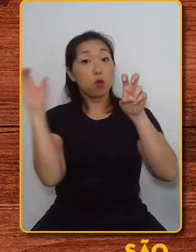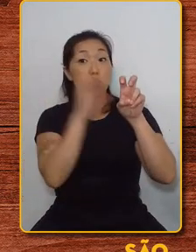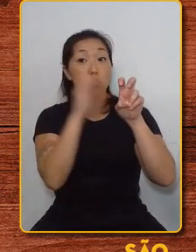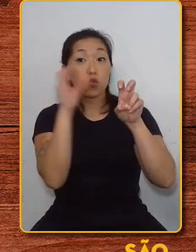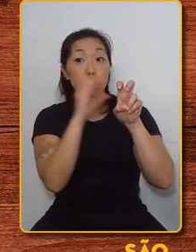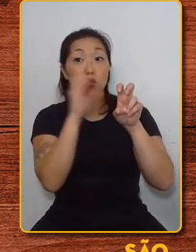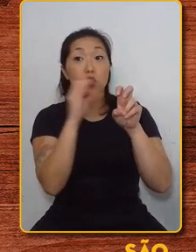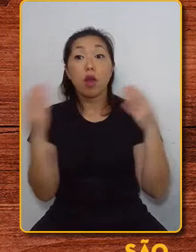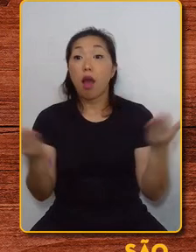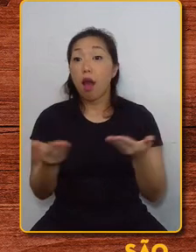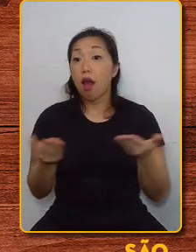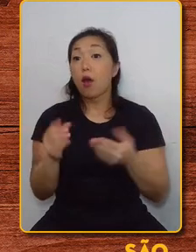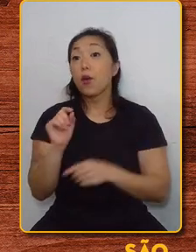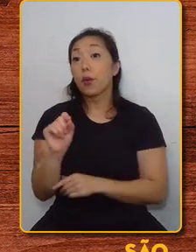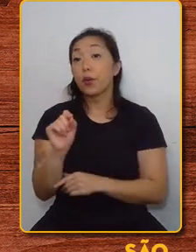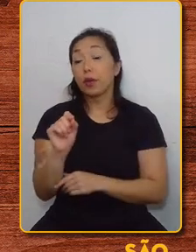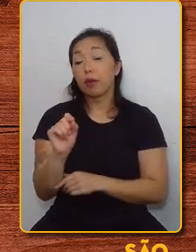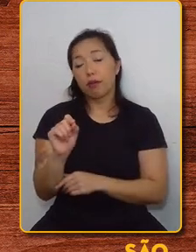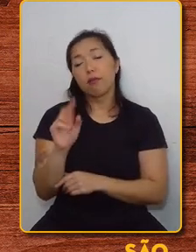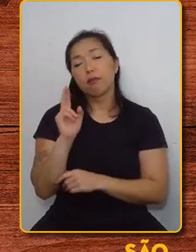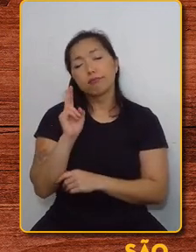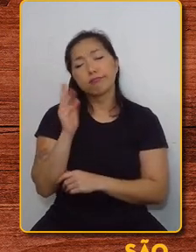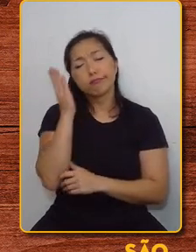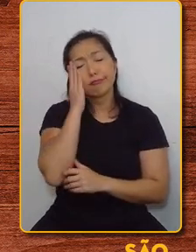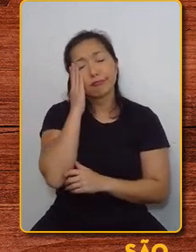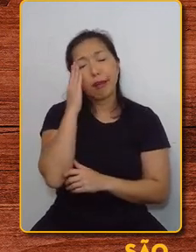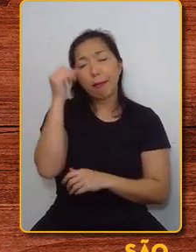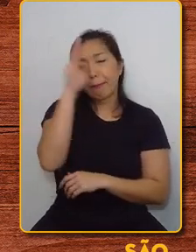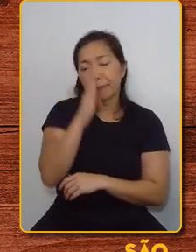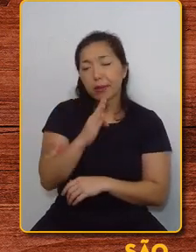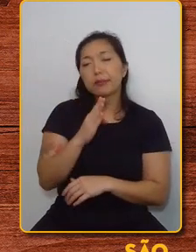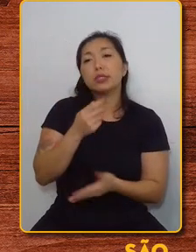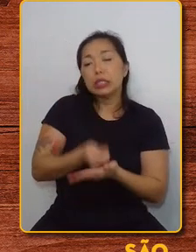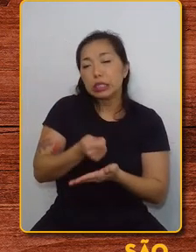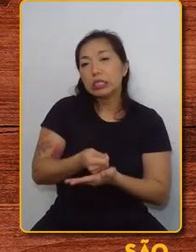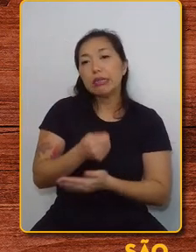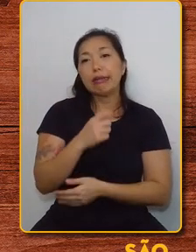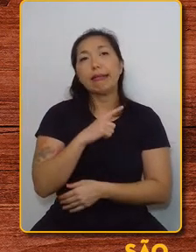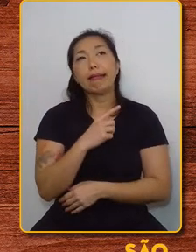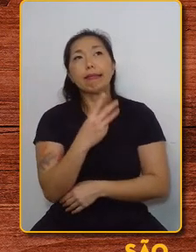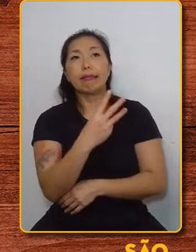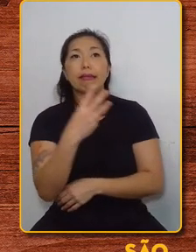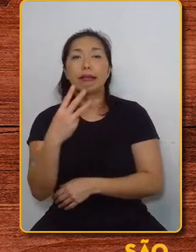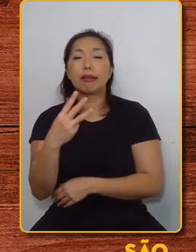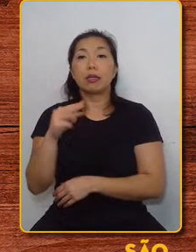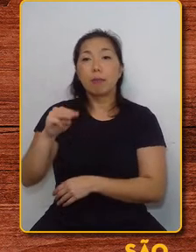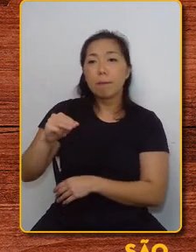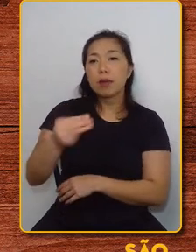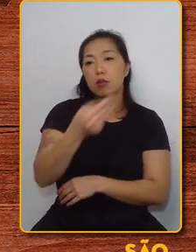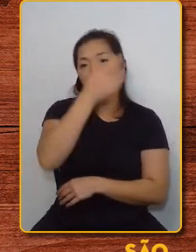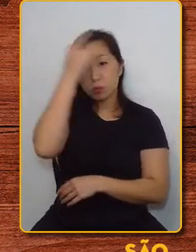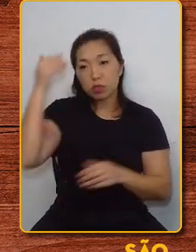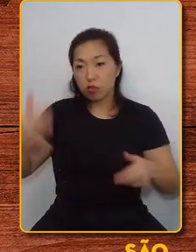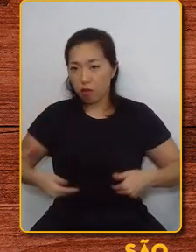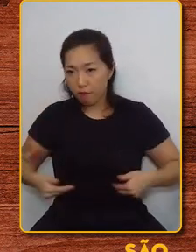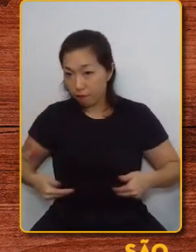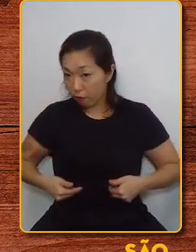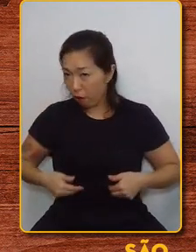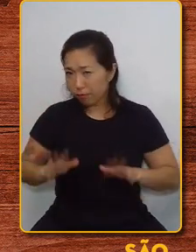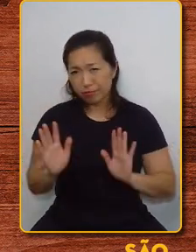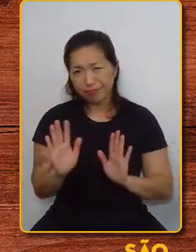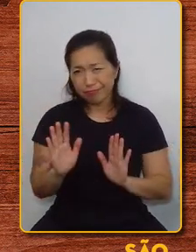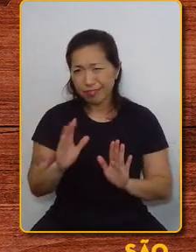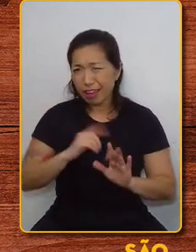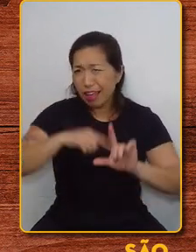Embora o Brasil insista em dizer que tem só 33 milhões de pessoas passando fome, pelas estatísticas